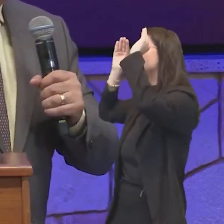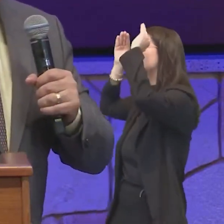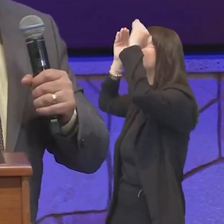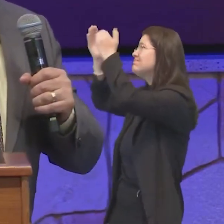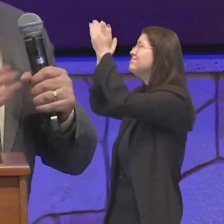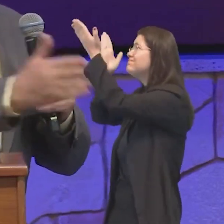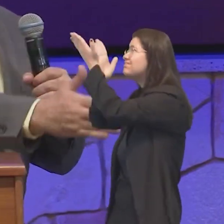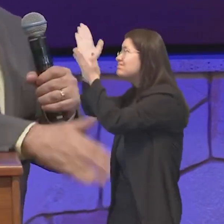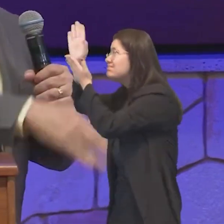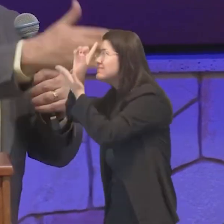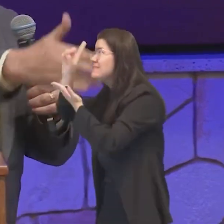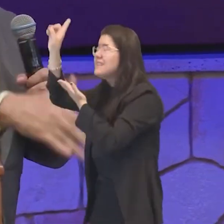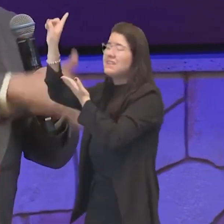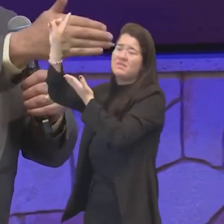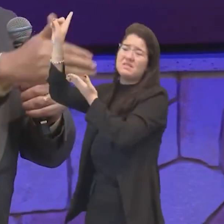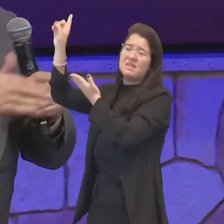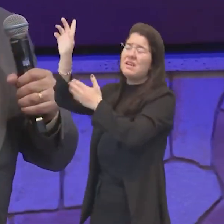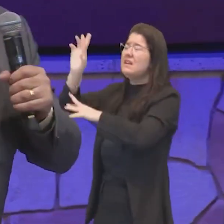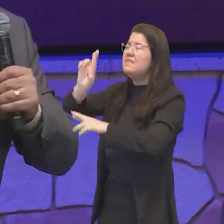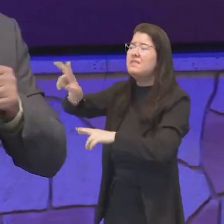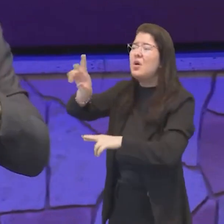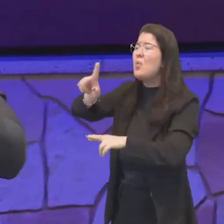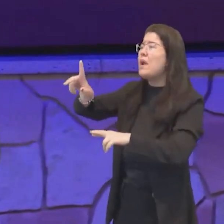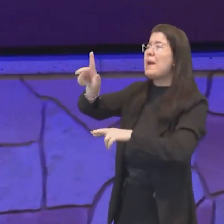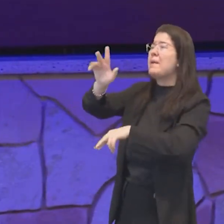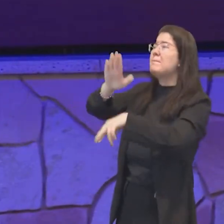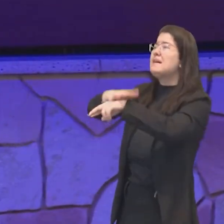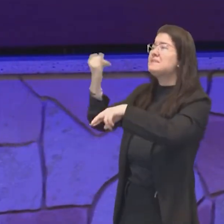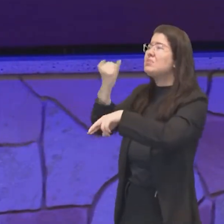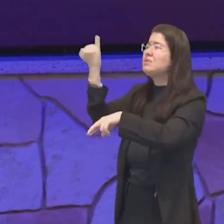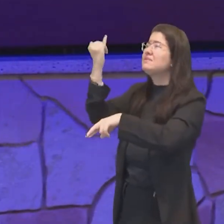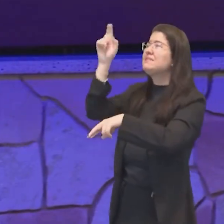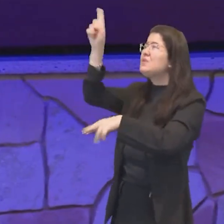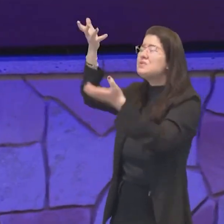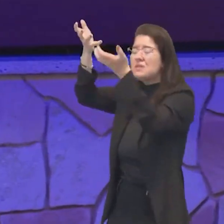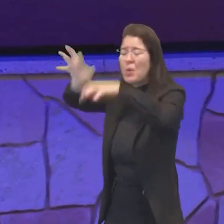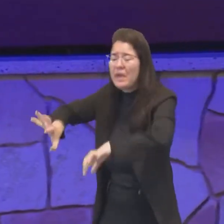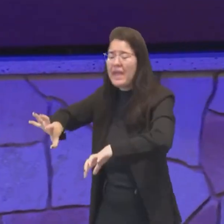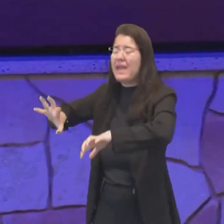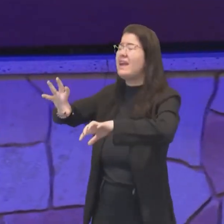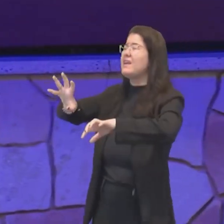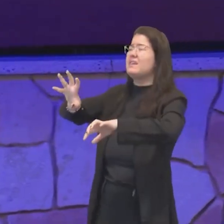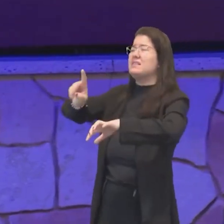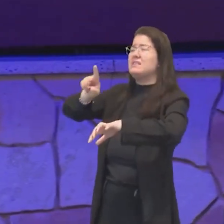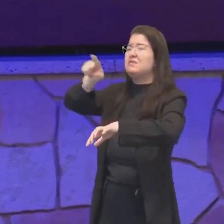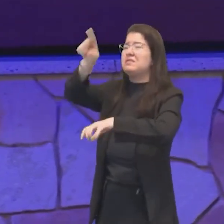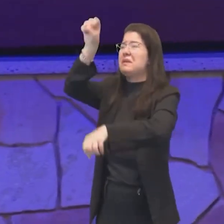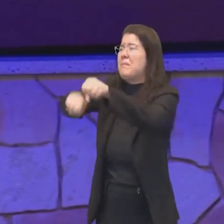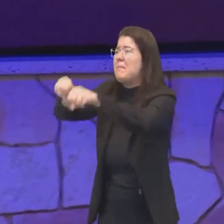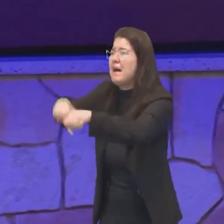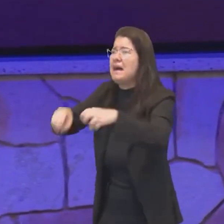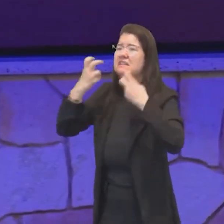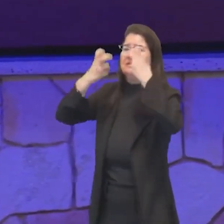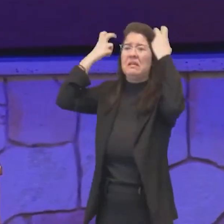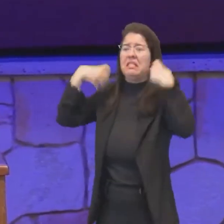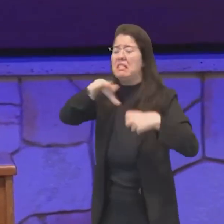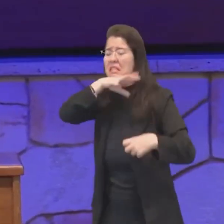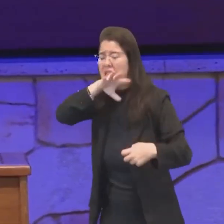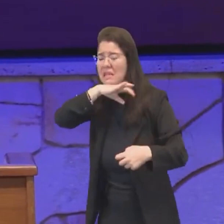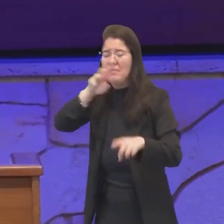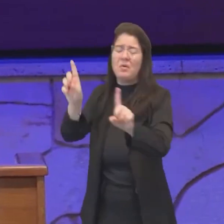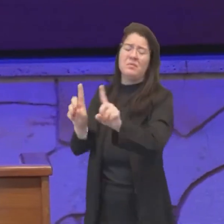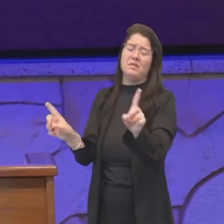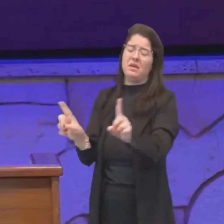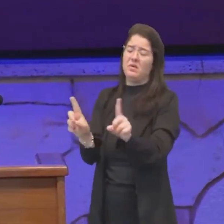sacrificar, é oferecer um animal e acabou, está tudo certo. Eles tinham esse costume porque a lei dizia sobre isso, mas nós estamos caminhando para um